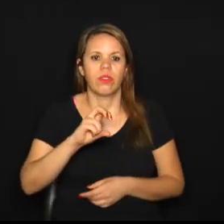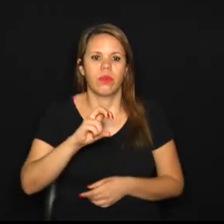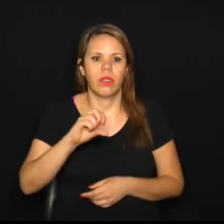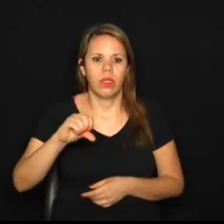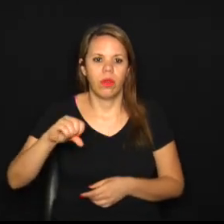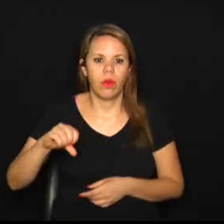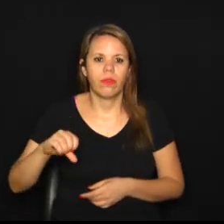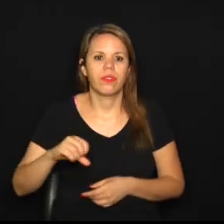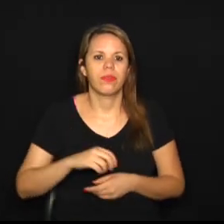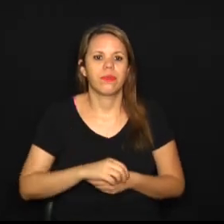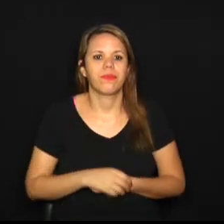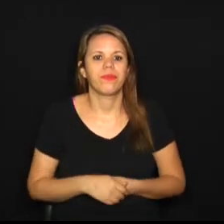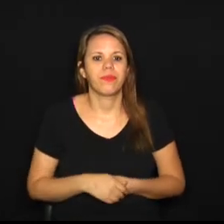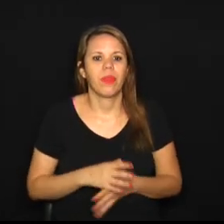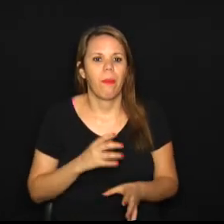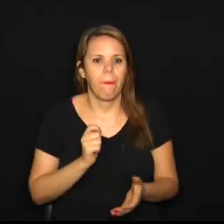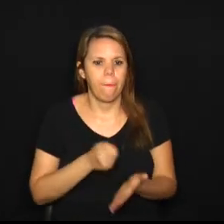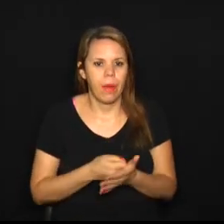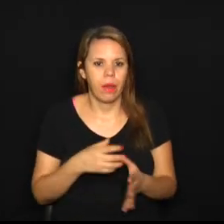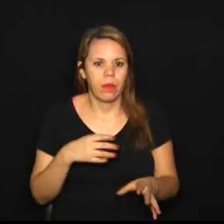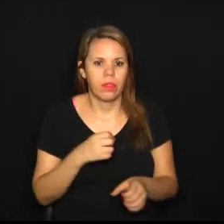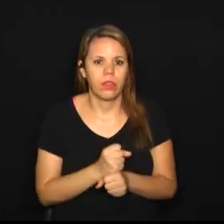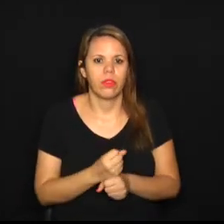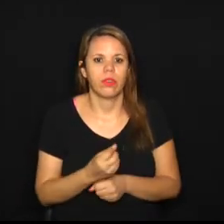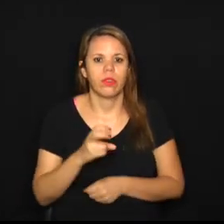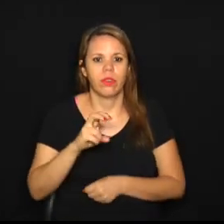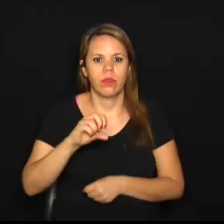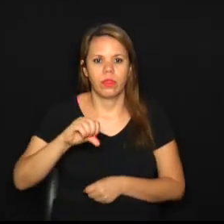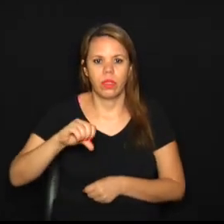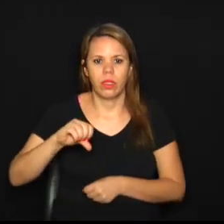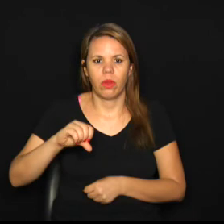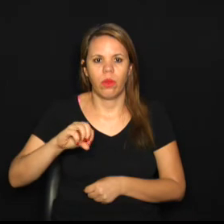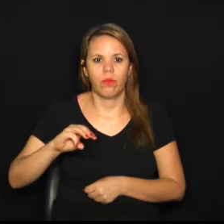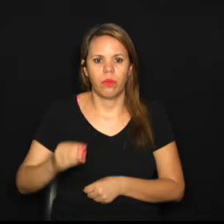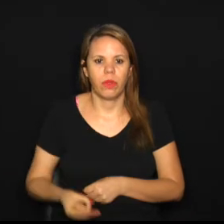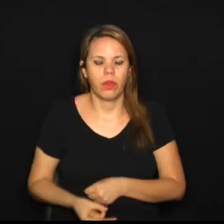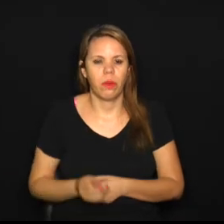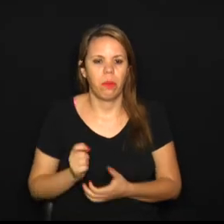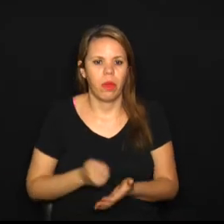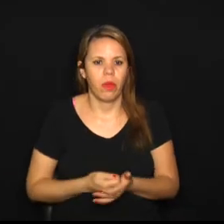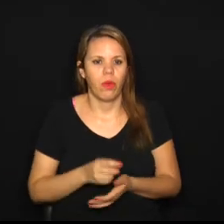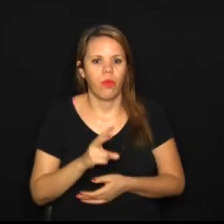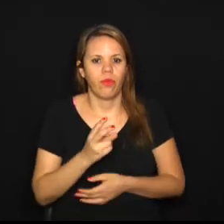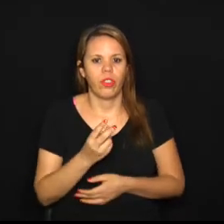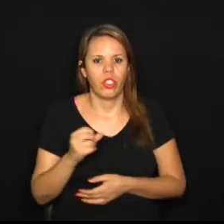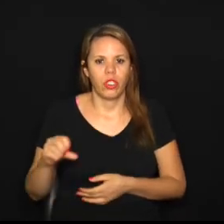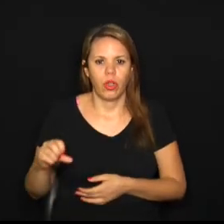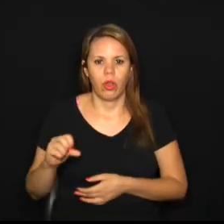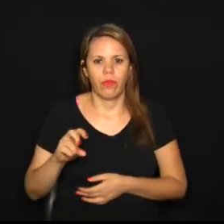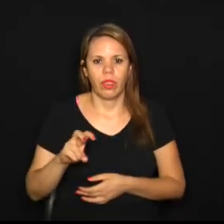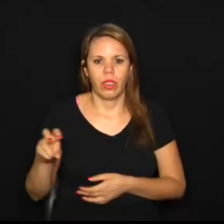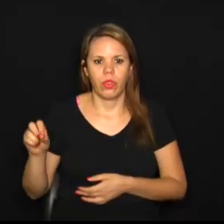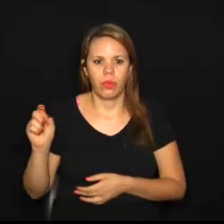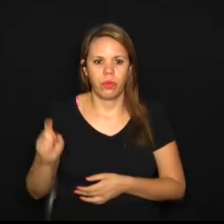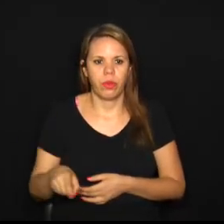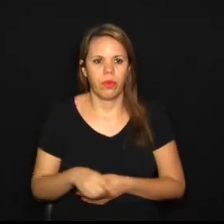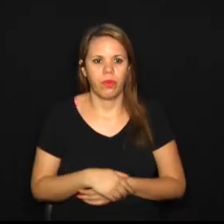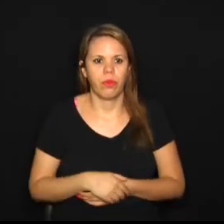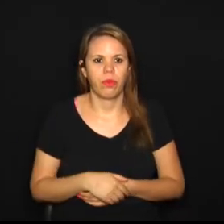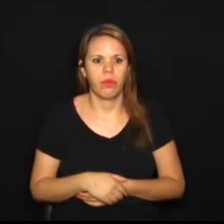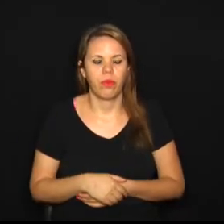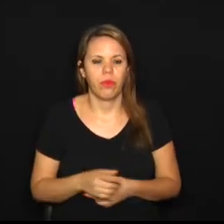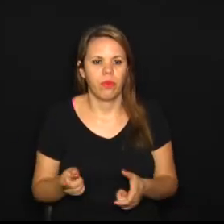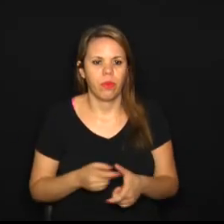59.800.000 e liquidou também 59.700.000 e pagou 29.500.000. Amortização da